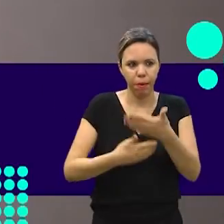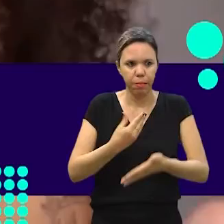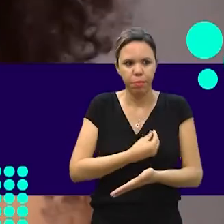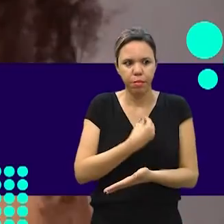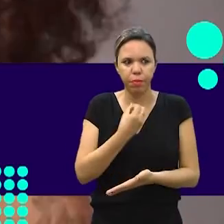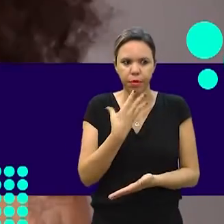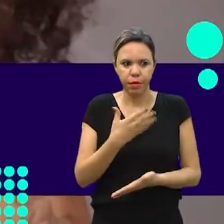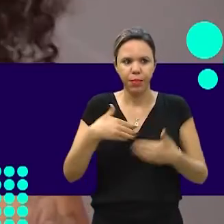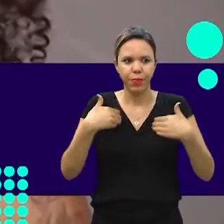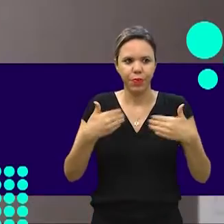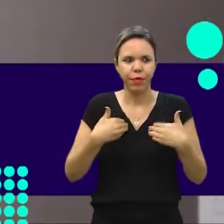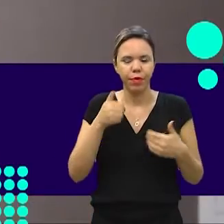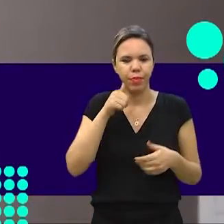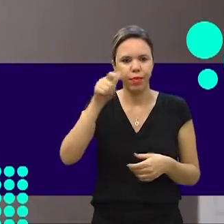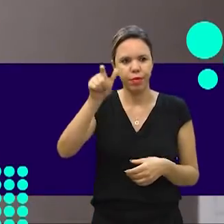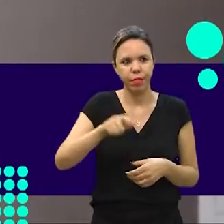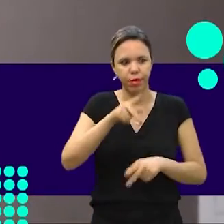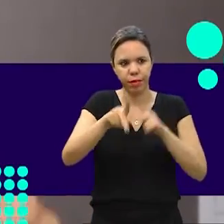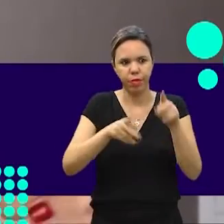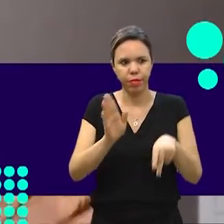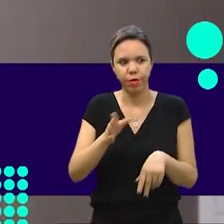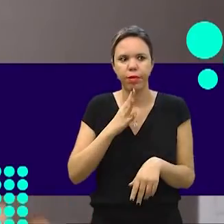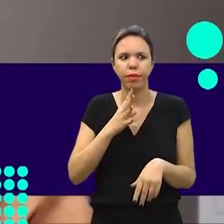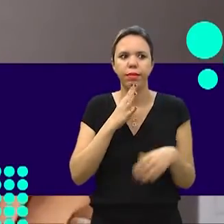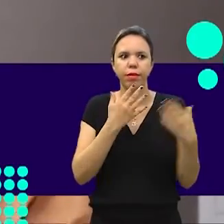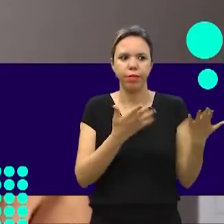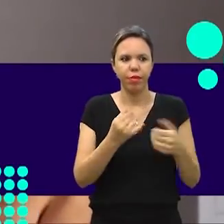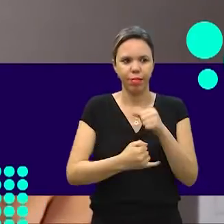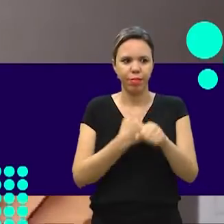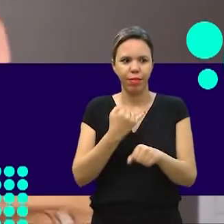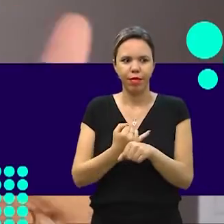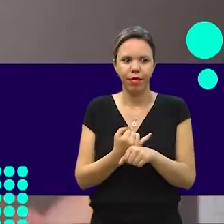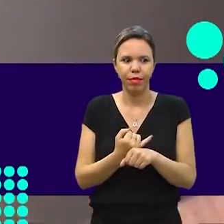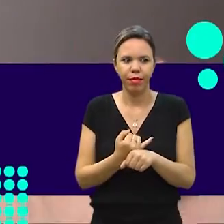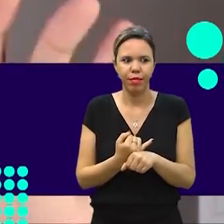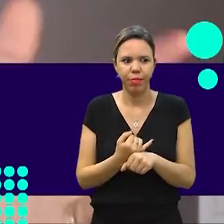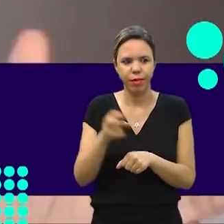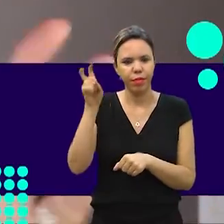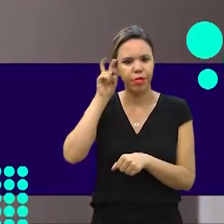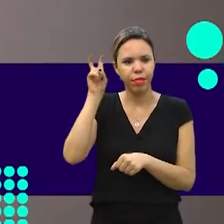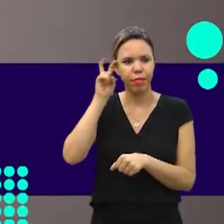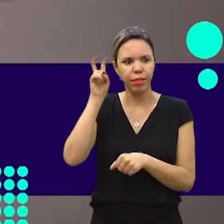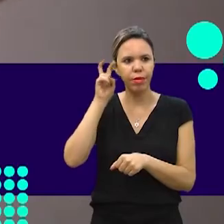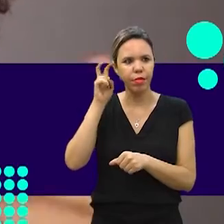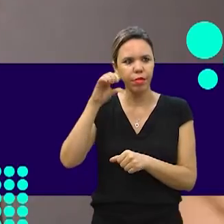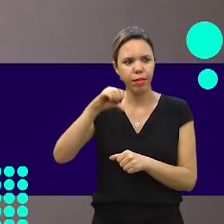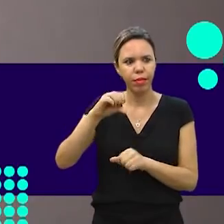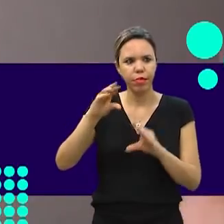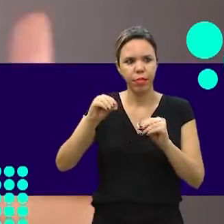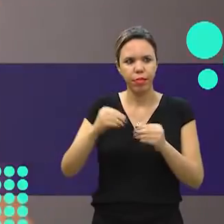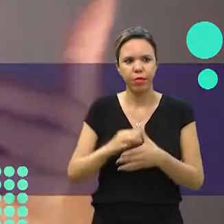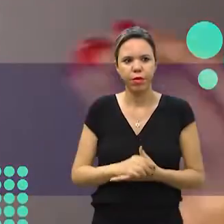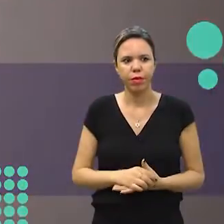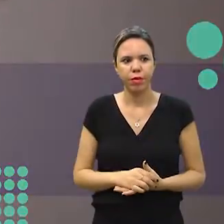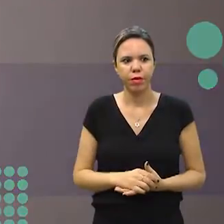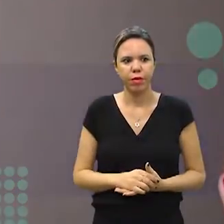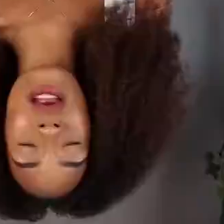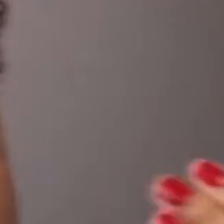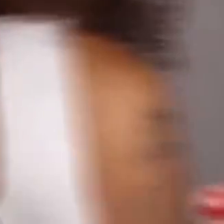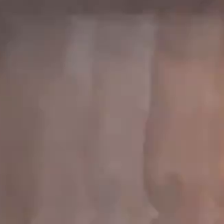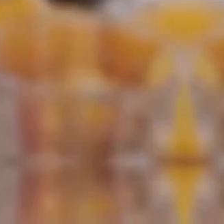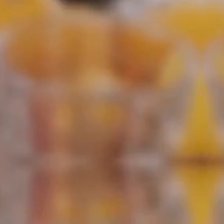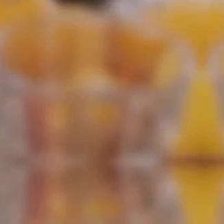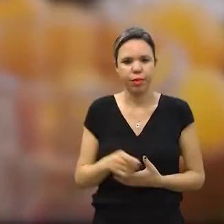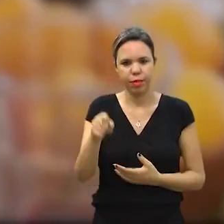Paty, o cotidiano com bom humor da garota que o público já conhece pela internet. Será na quinta-feira, às 9 da